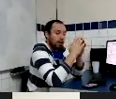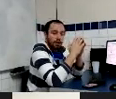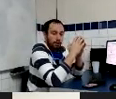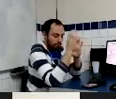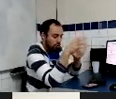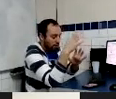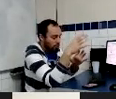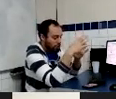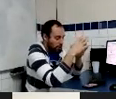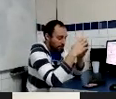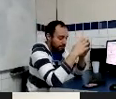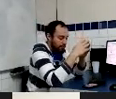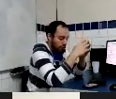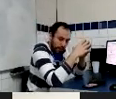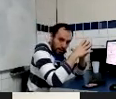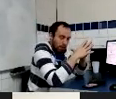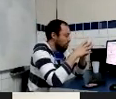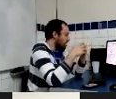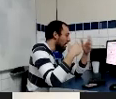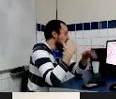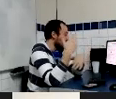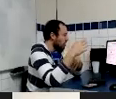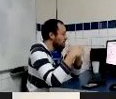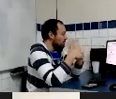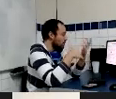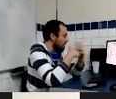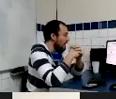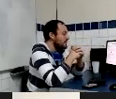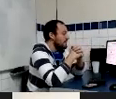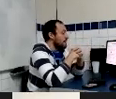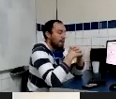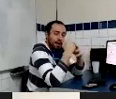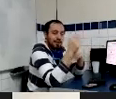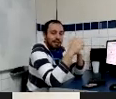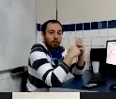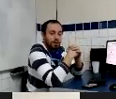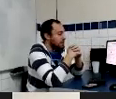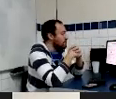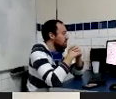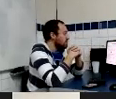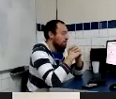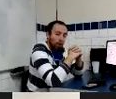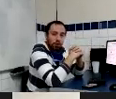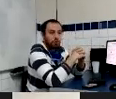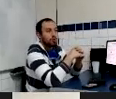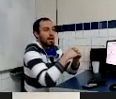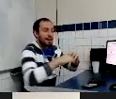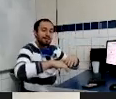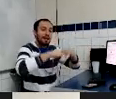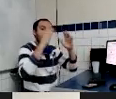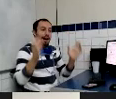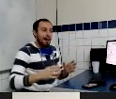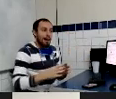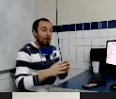postila. Tudo bem? Generais, sacerdotes, os fiscais. Para analisar essa cobrança dos impostos.